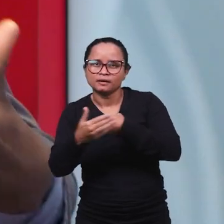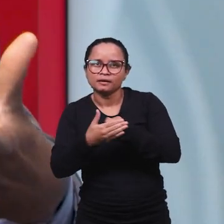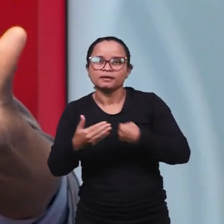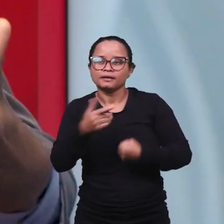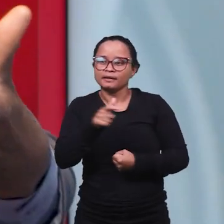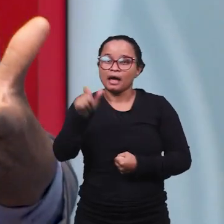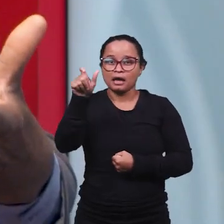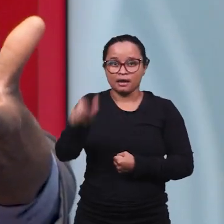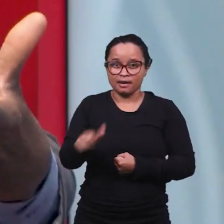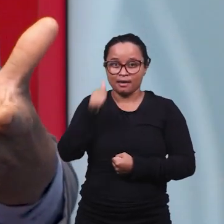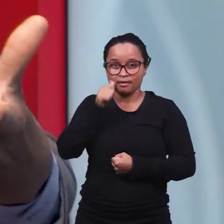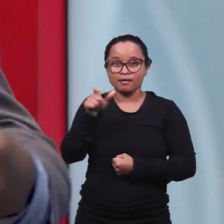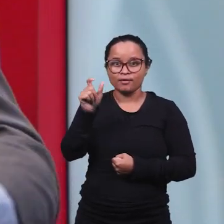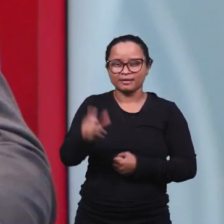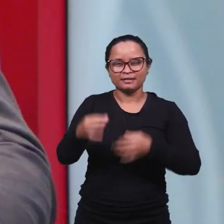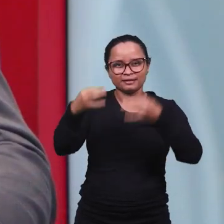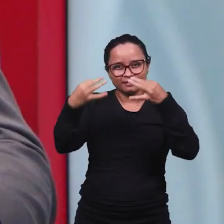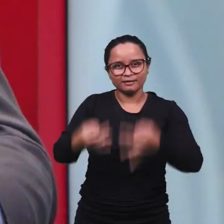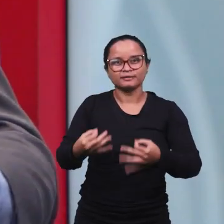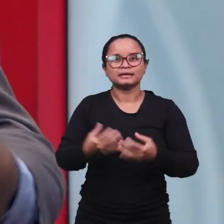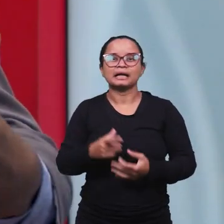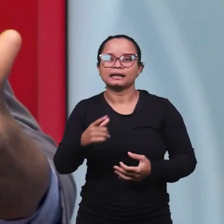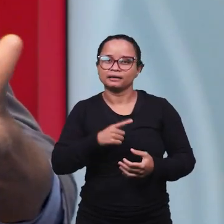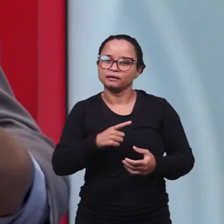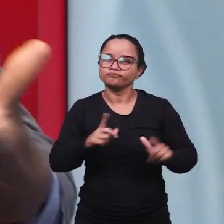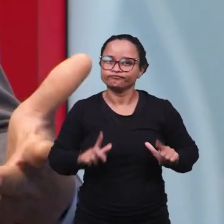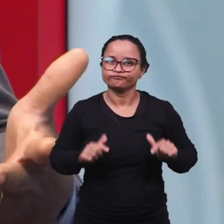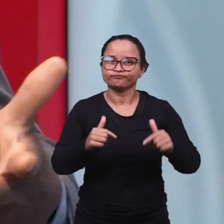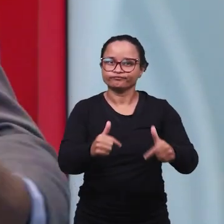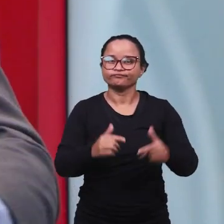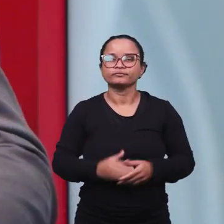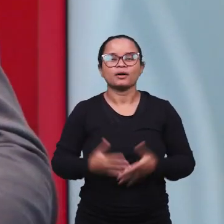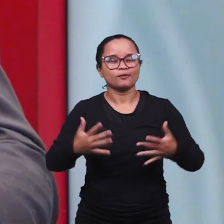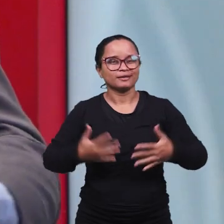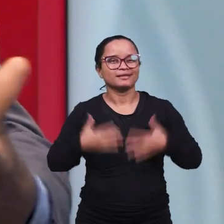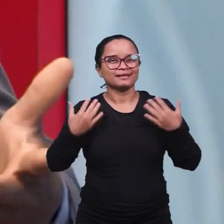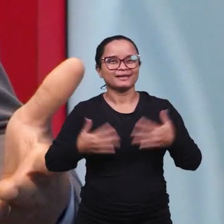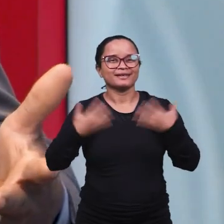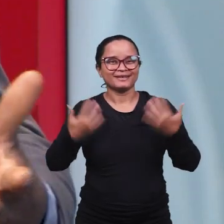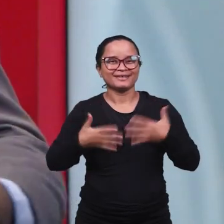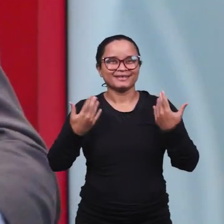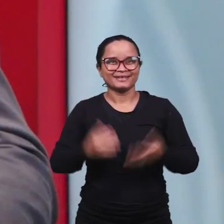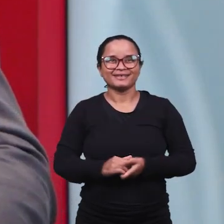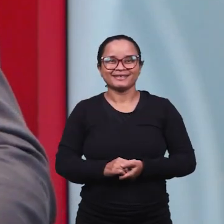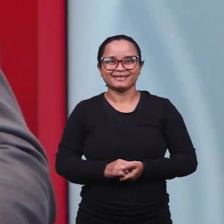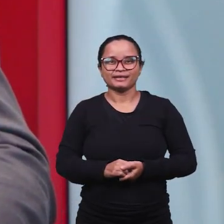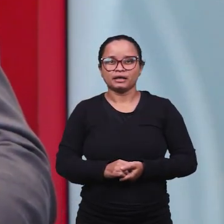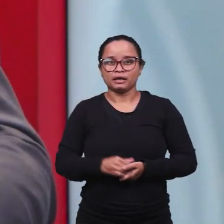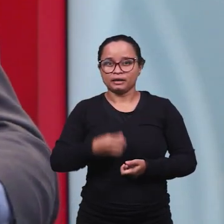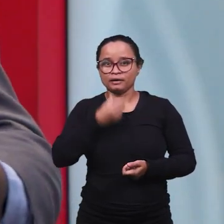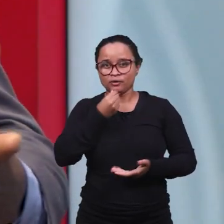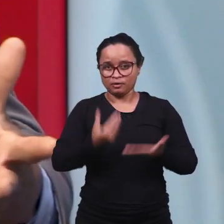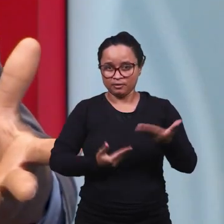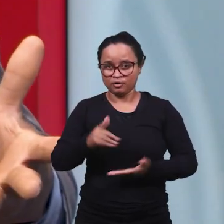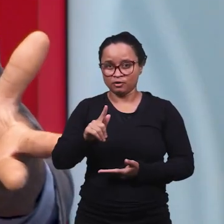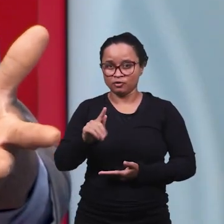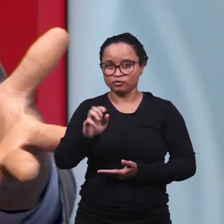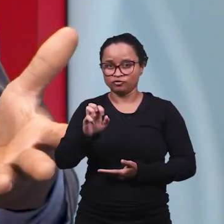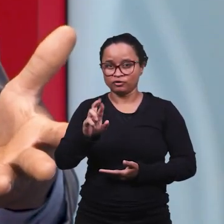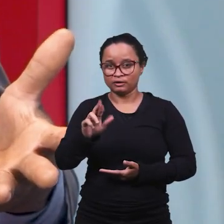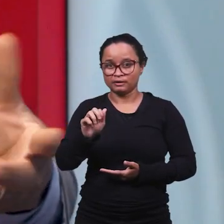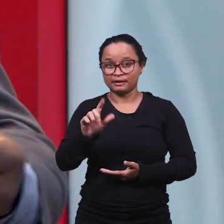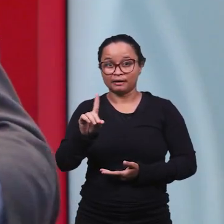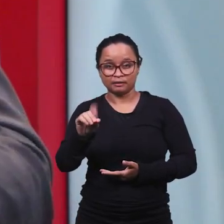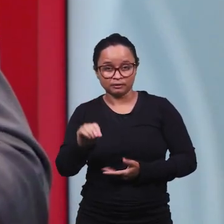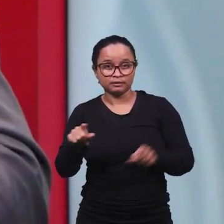de carinho, e a irmã certamente ela tem feito isso com muita alegria, e o irmão Geraldo também,